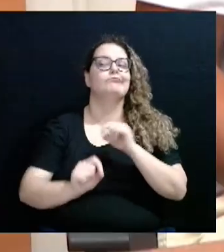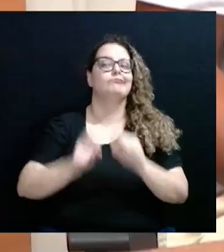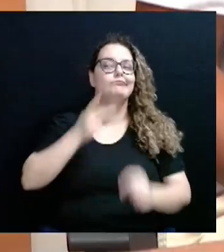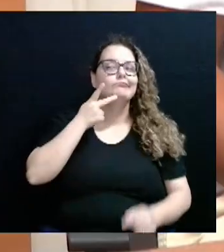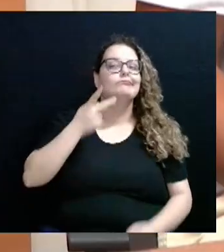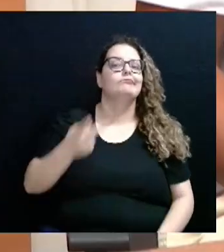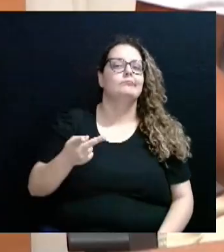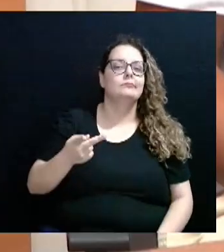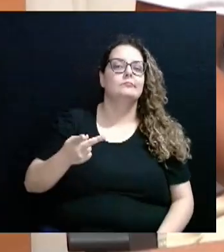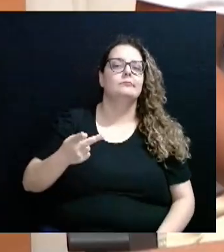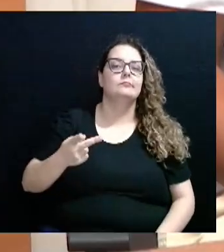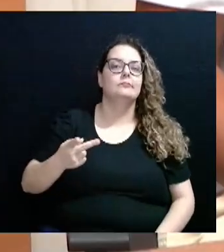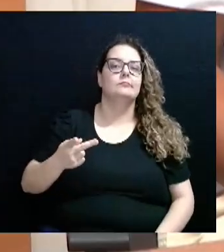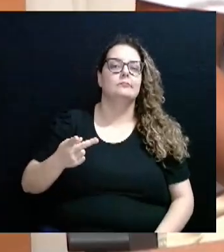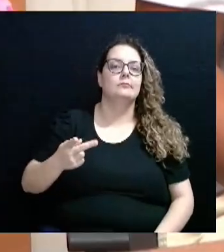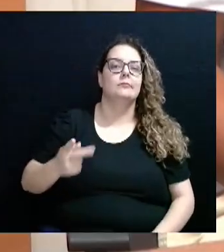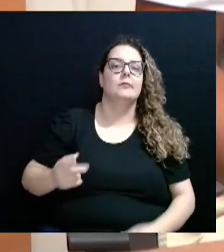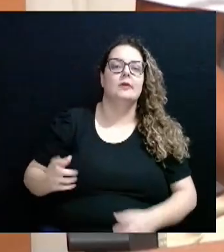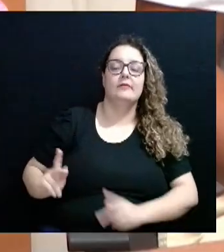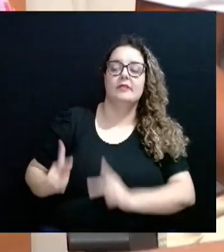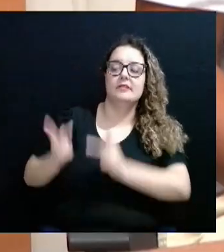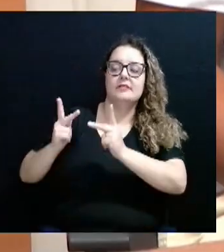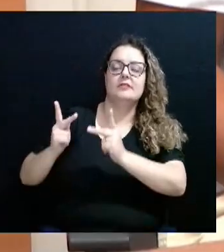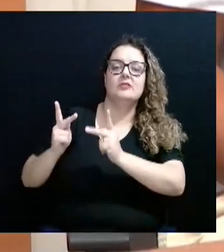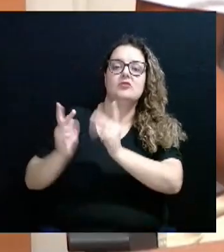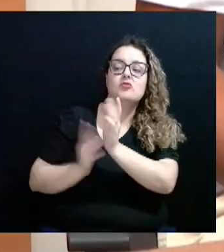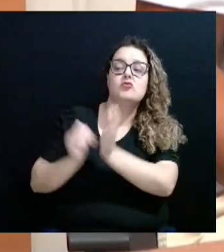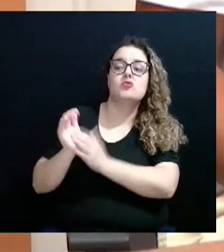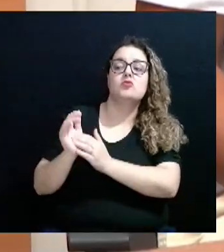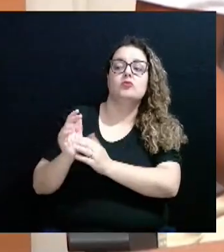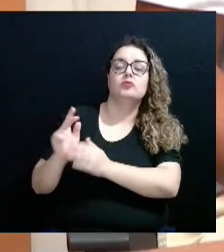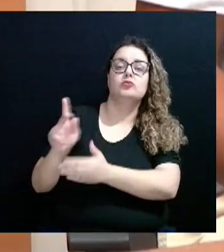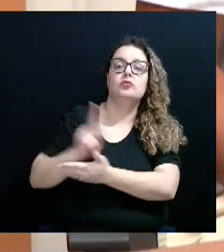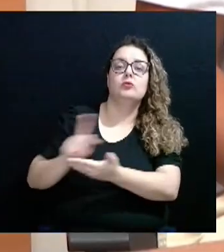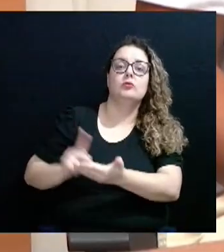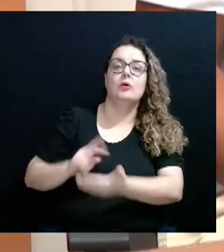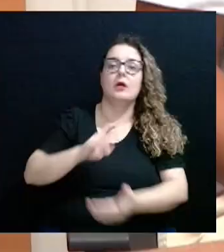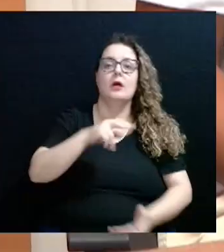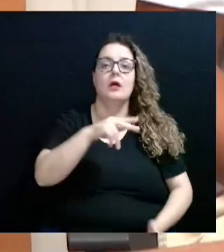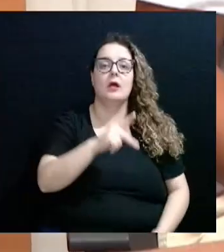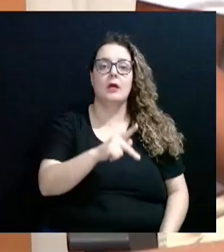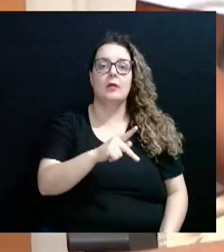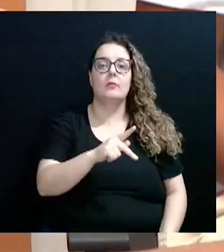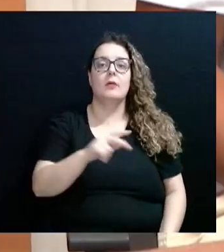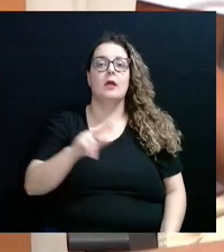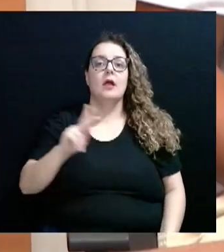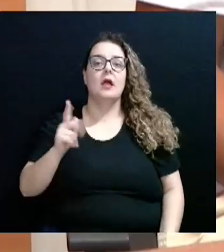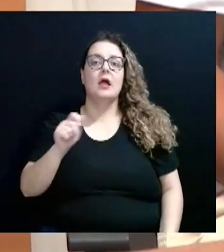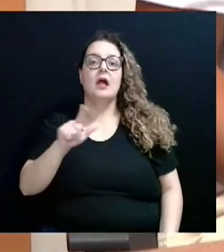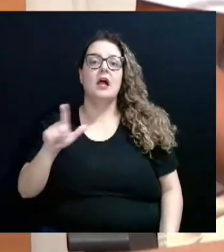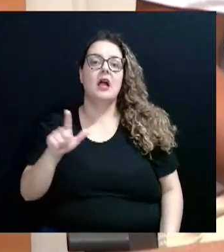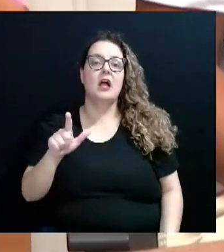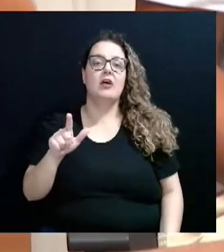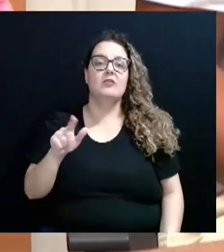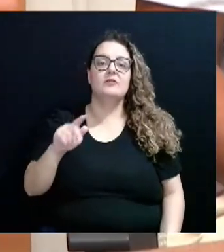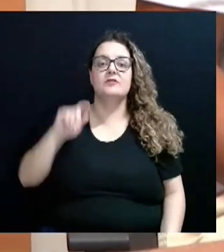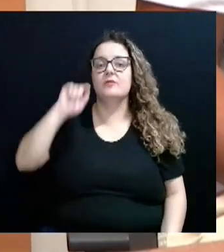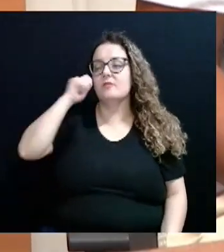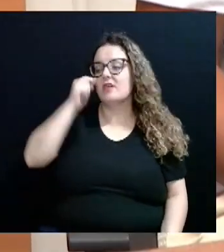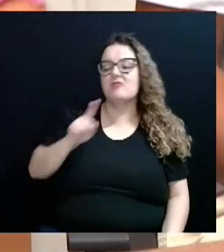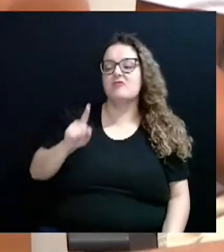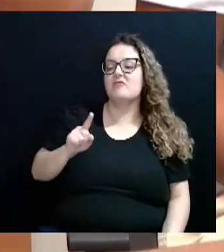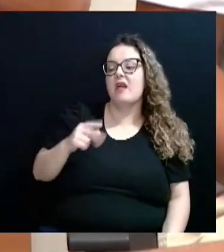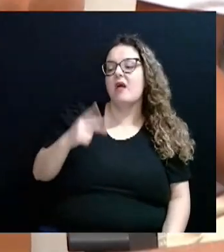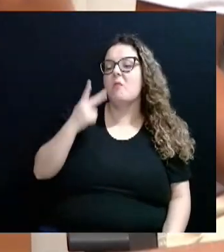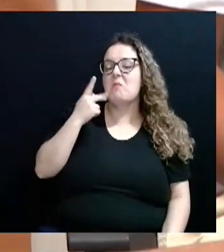de poesia. O rap é house preto, não é bala de tutti-frutti. É um carrinho de